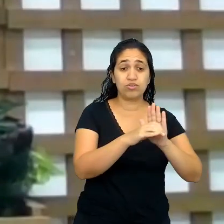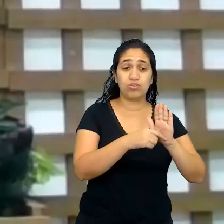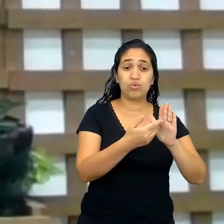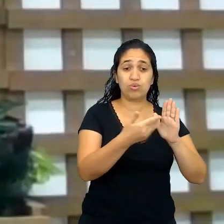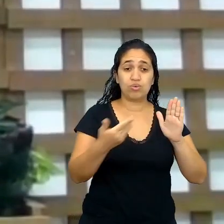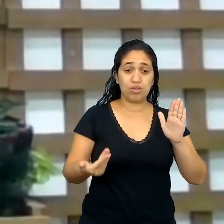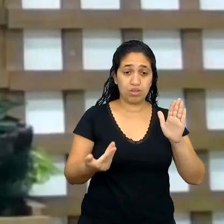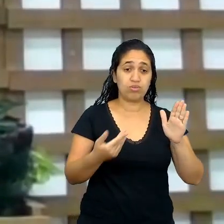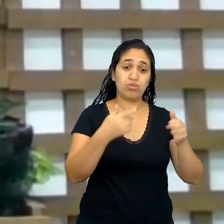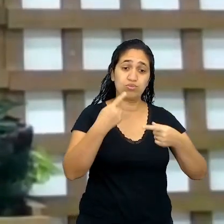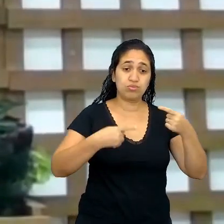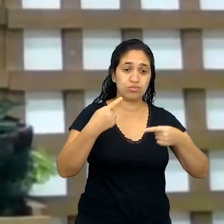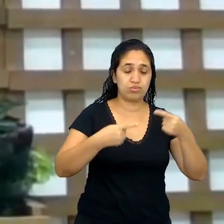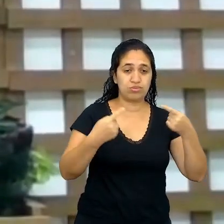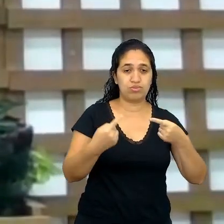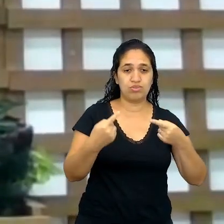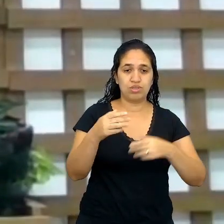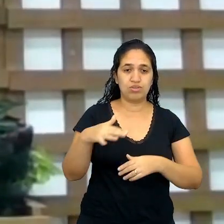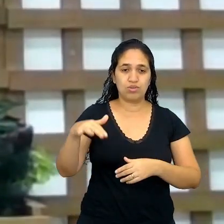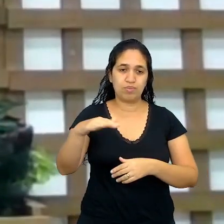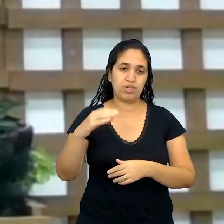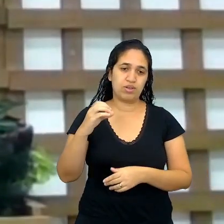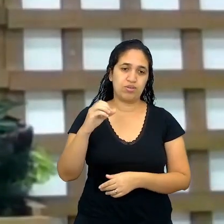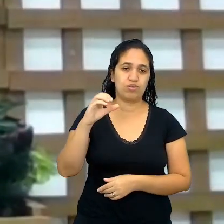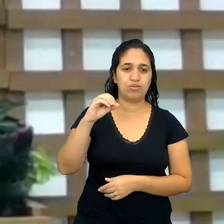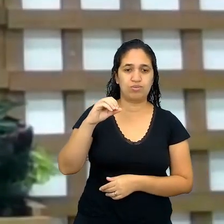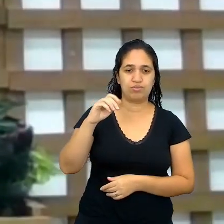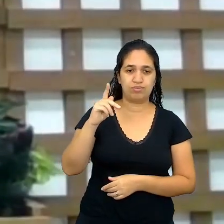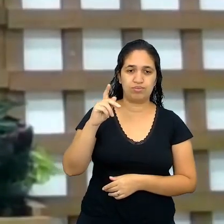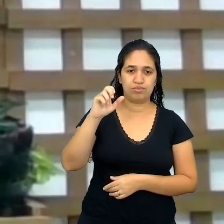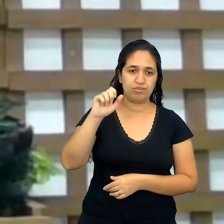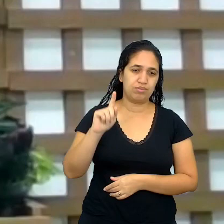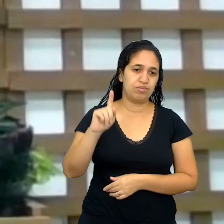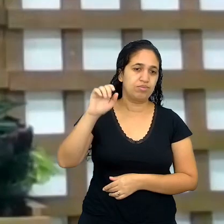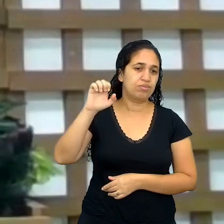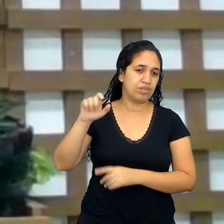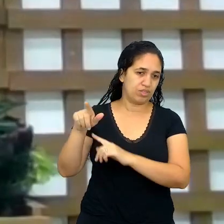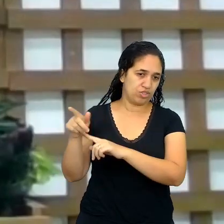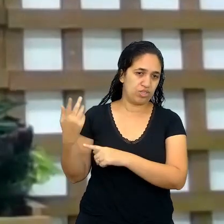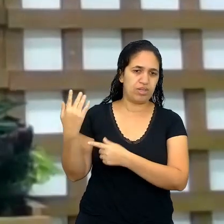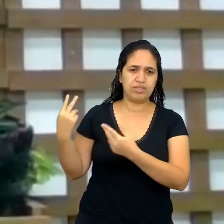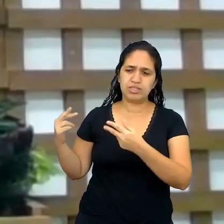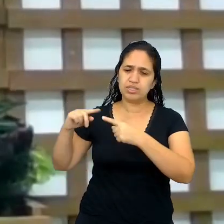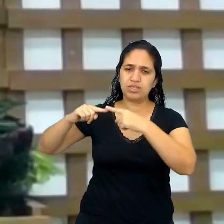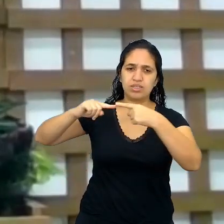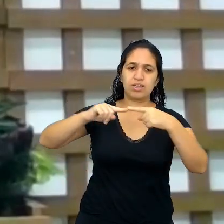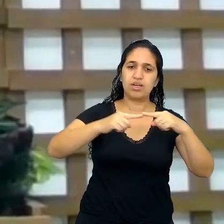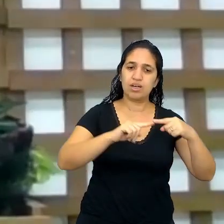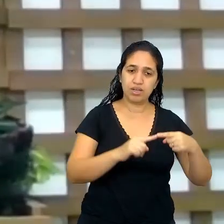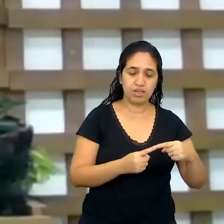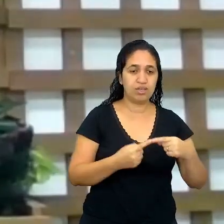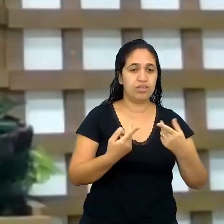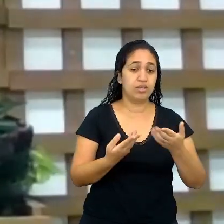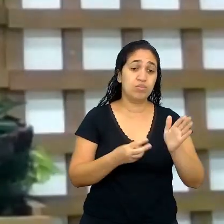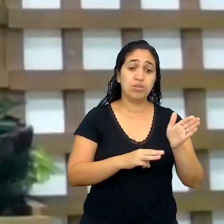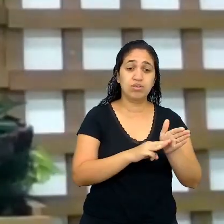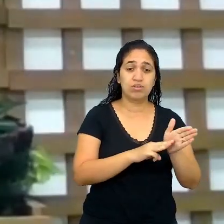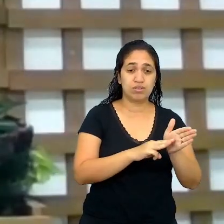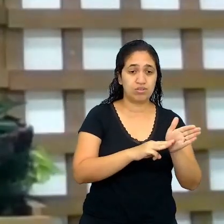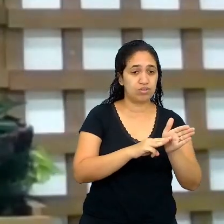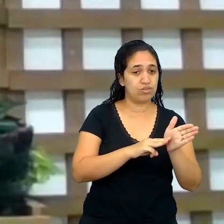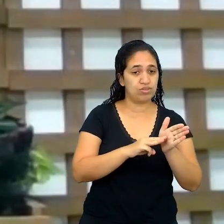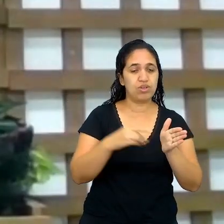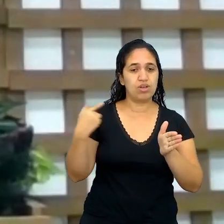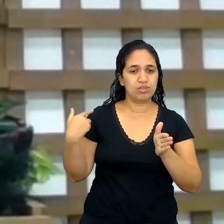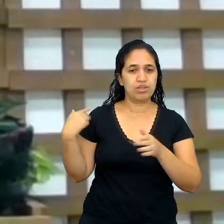a gente deixa para o pessoal da Copédia aí fazer essa linkagem e trazer também uma metodologia que eles